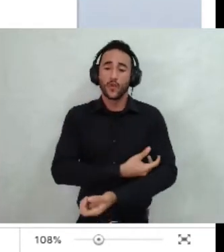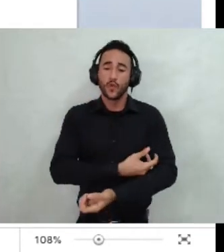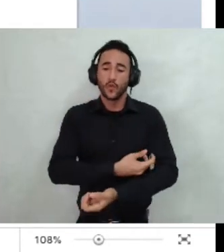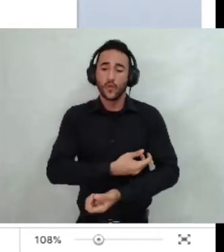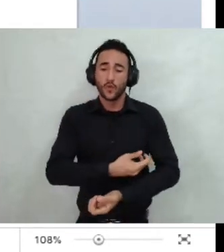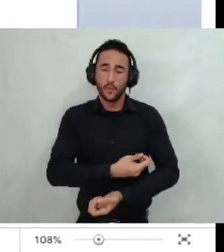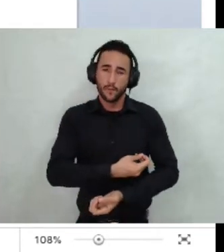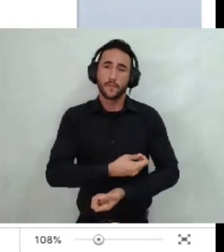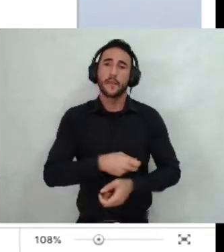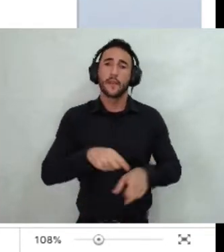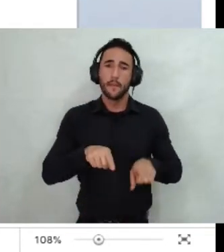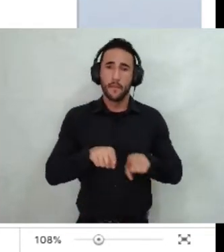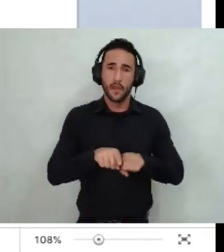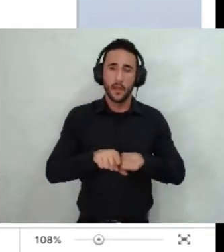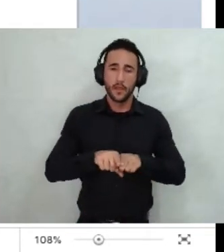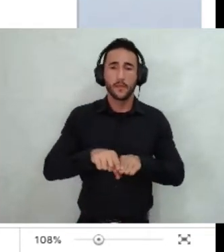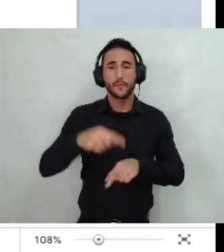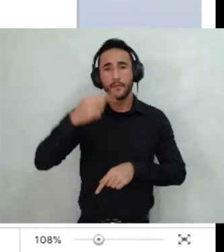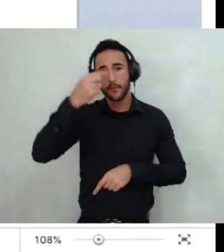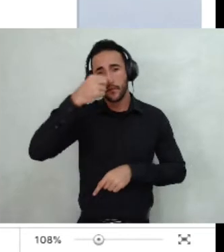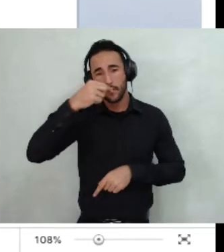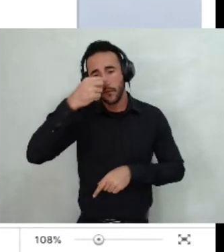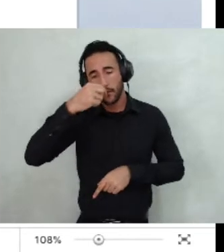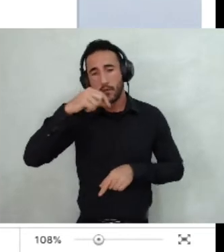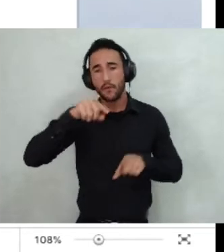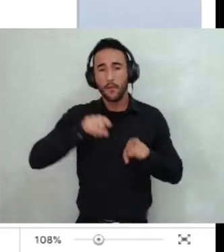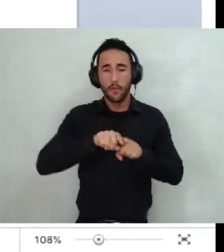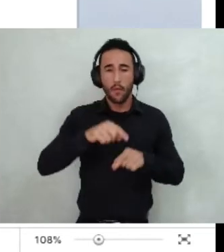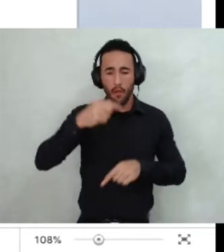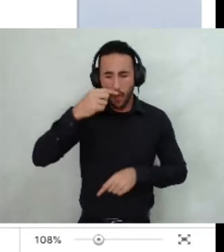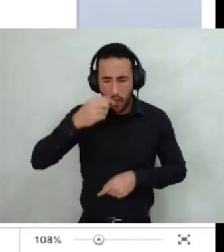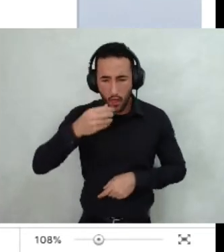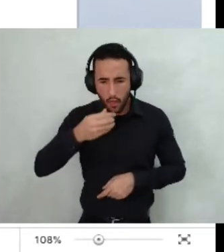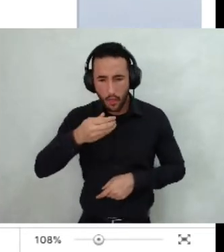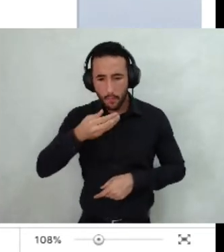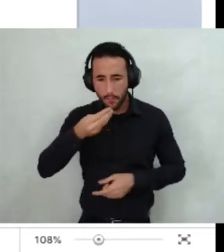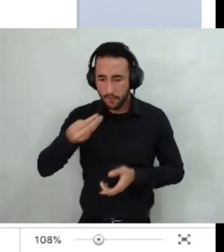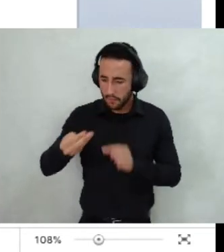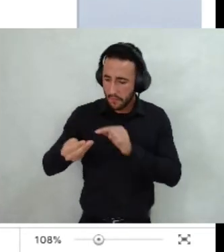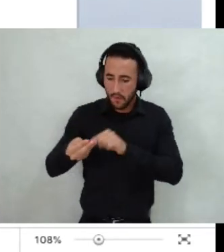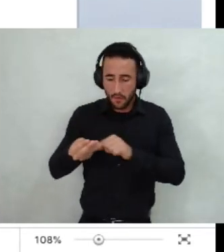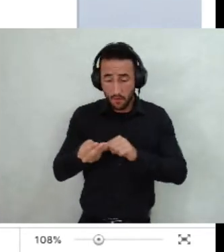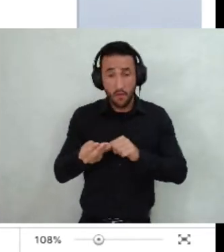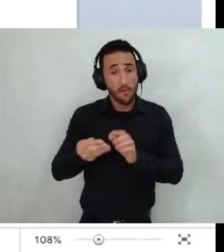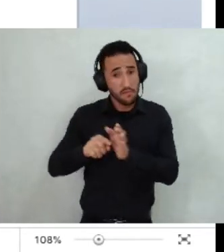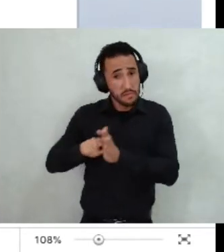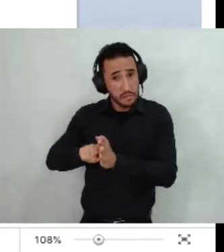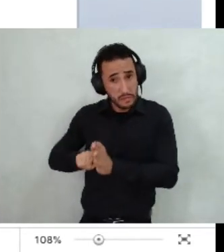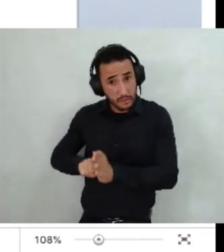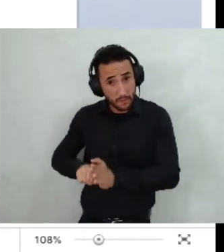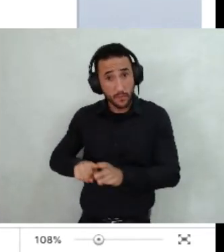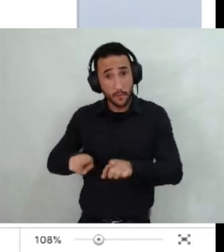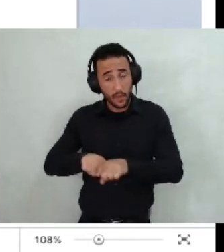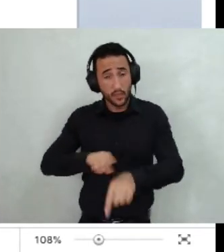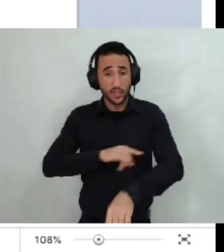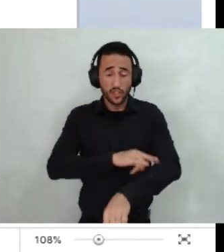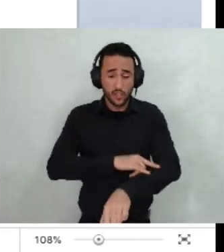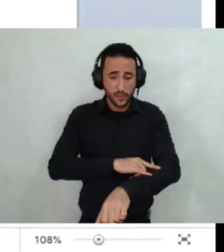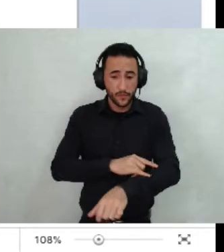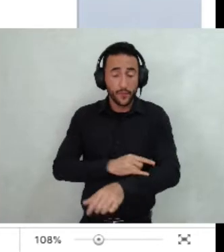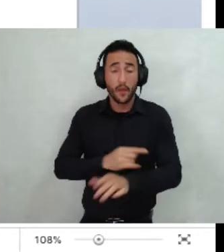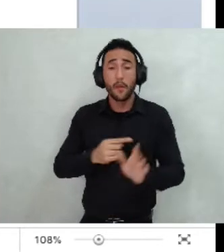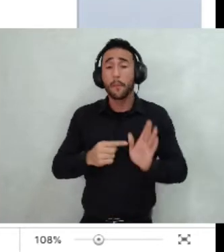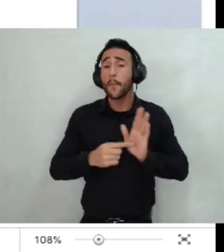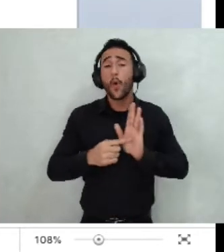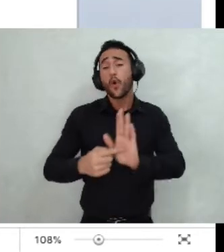na expectoração, no catarro, nas fezes, no suave e na urina. Vejam que nesse estudo ele